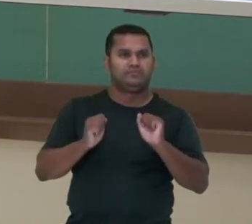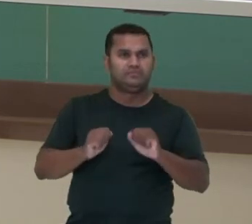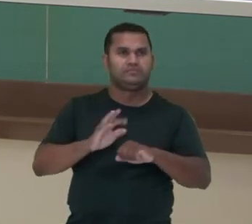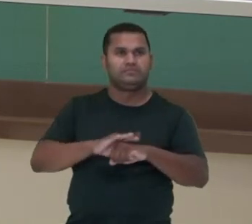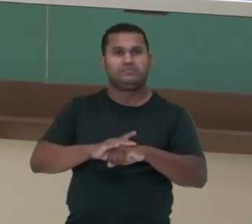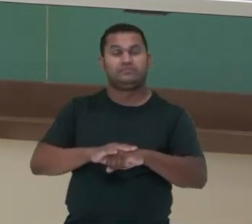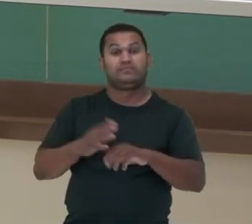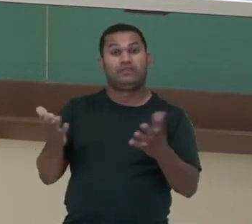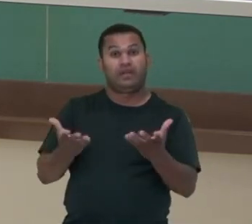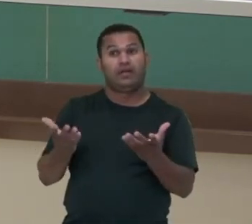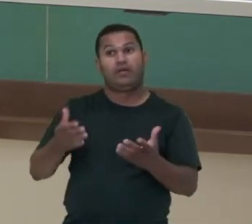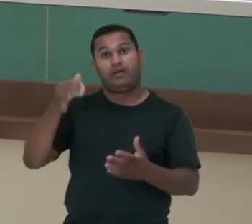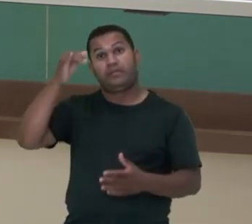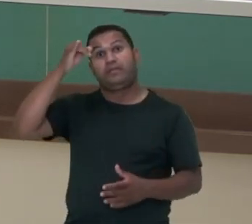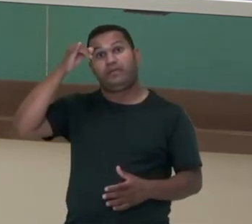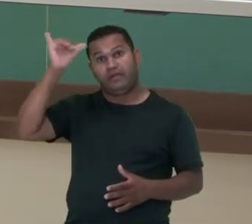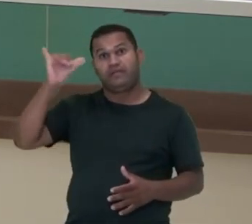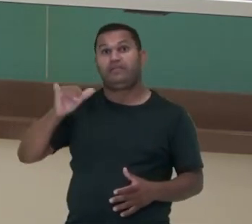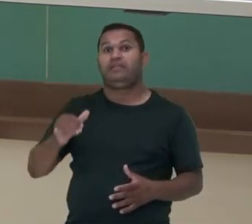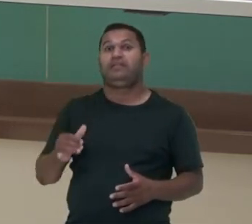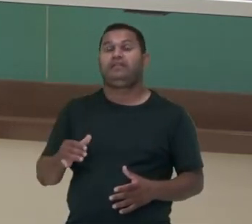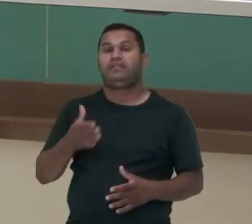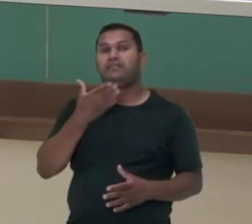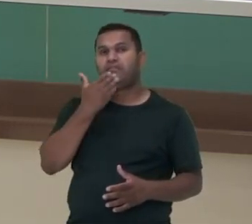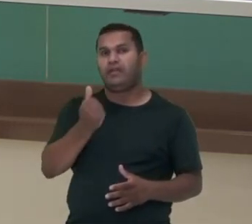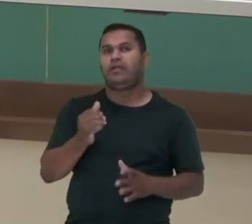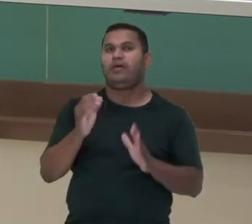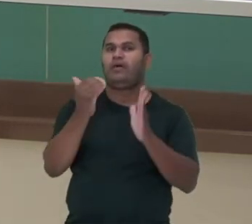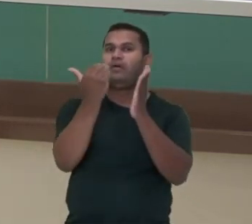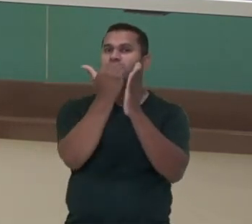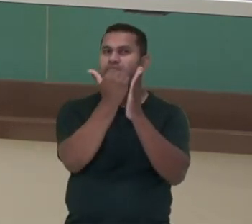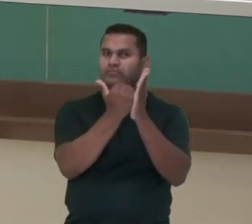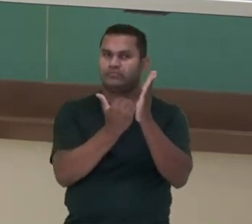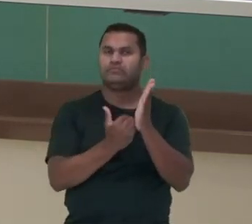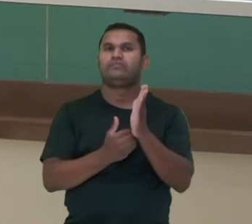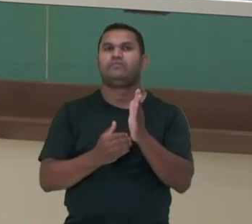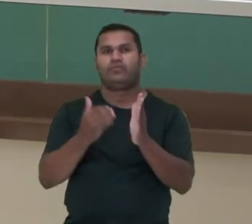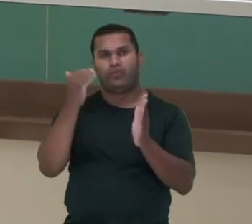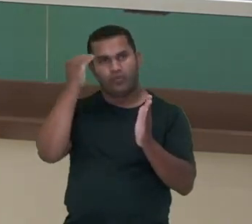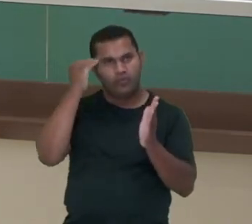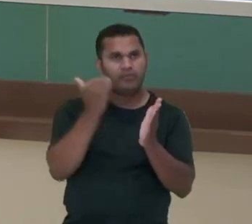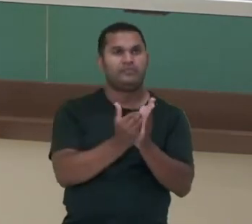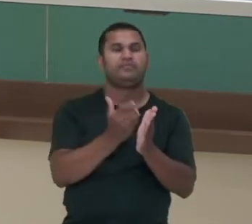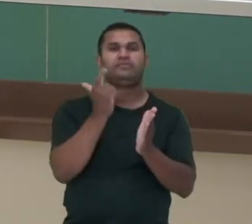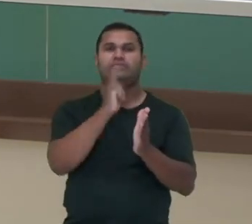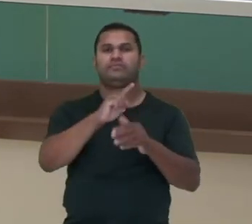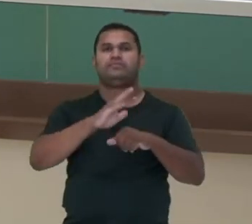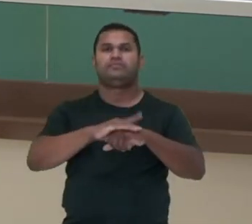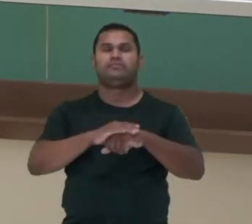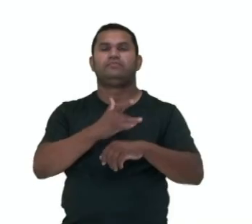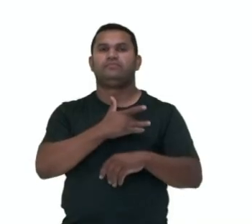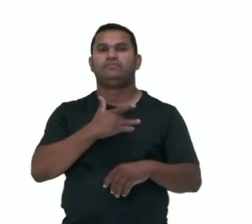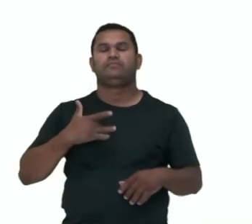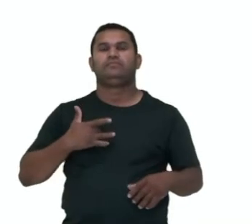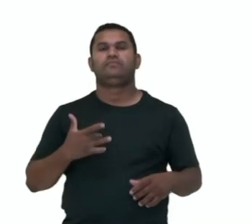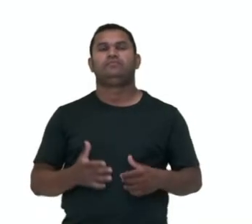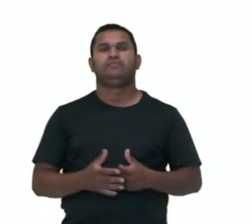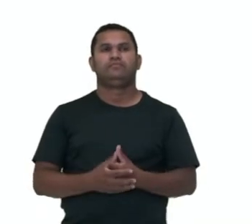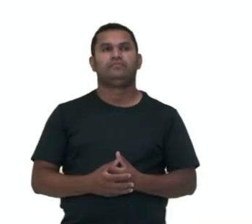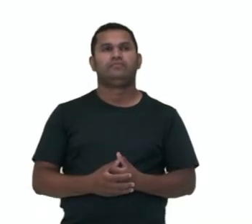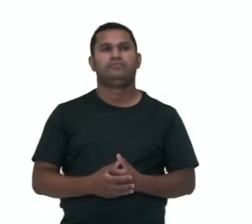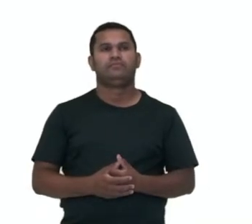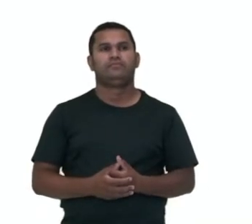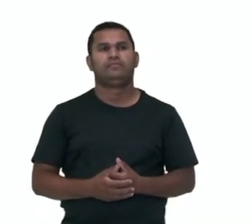pensar nos fatores ali de contrários, né? Para tentar evitar tudo isso. Um termo